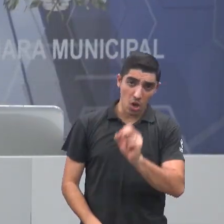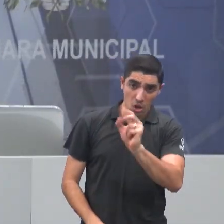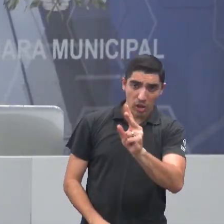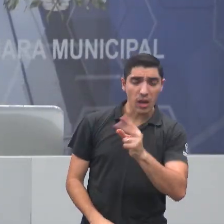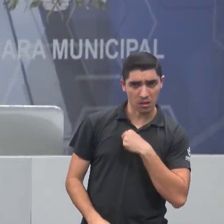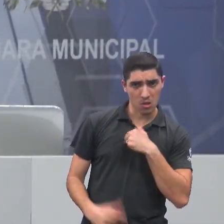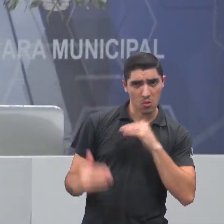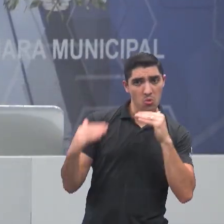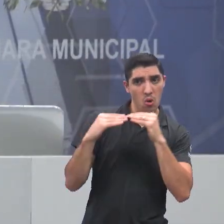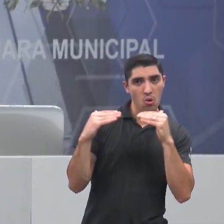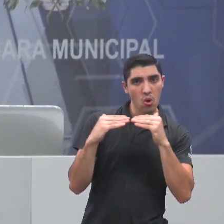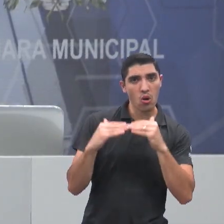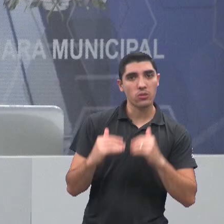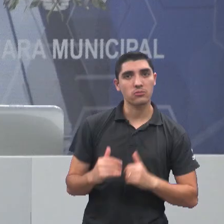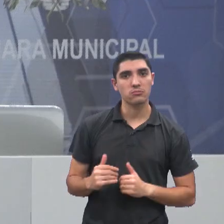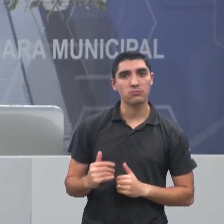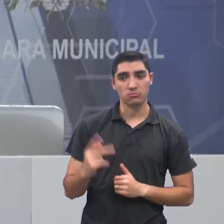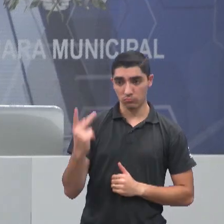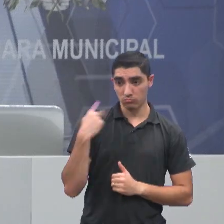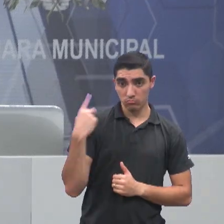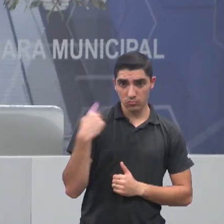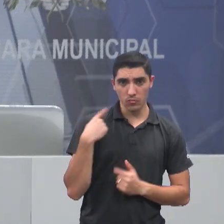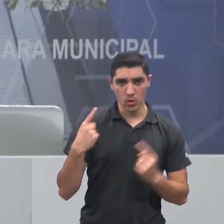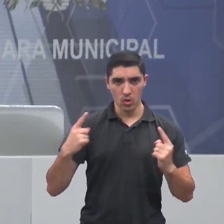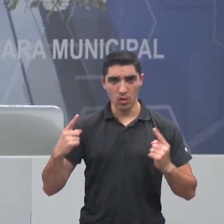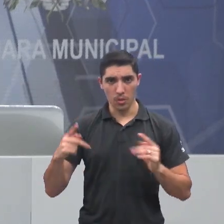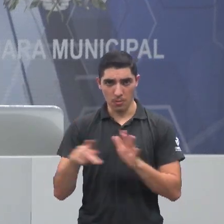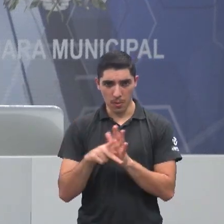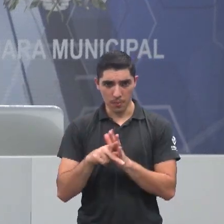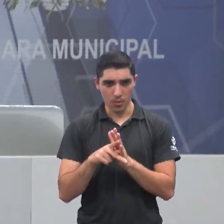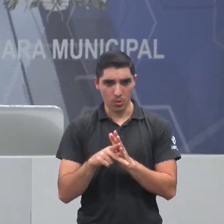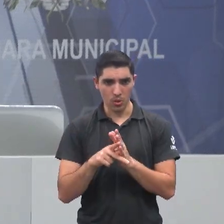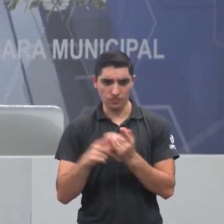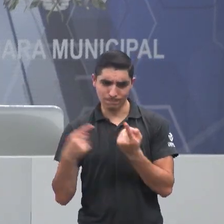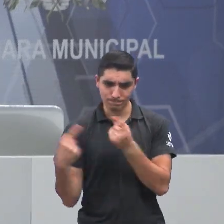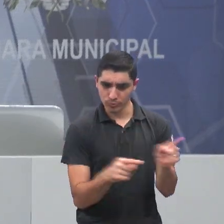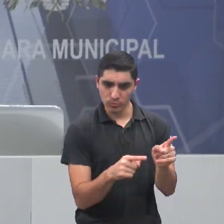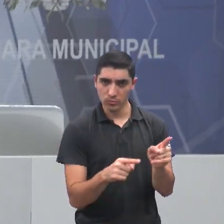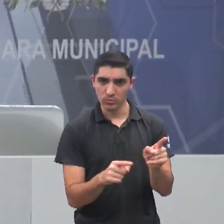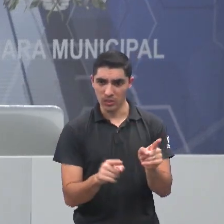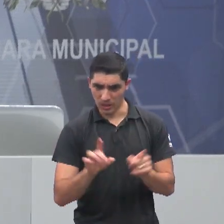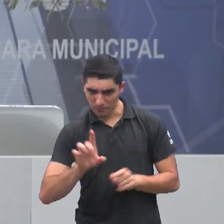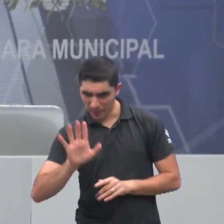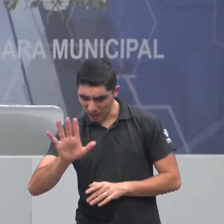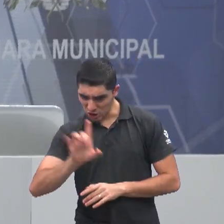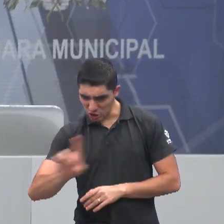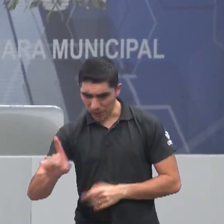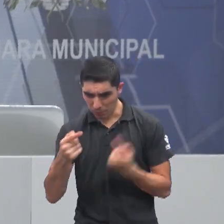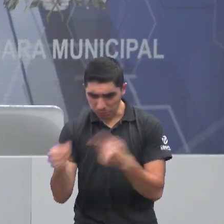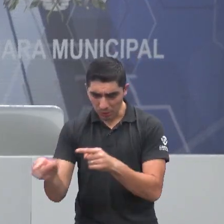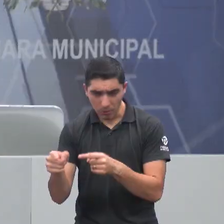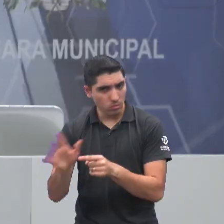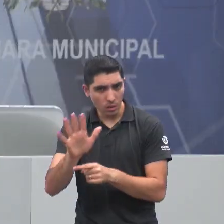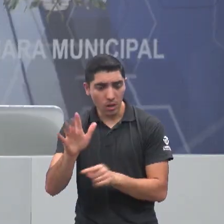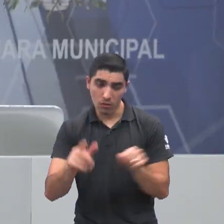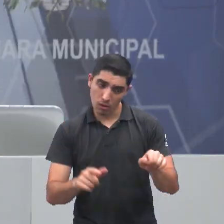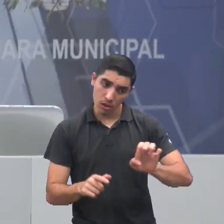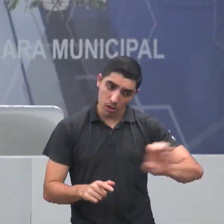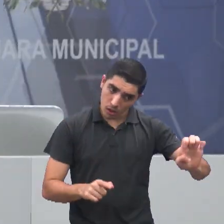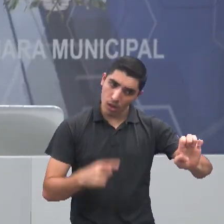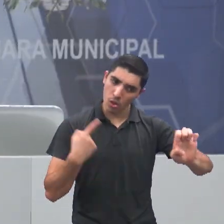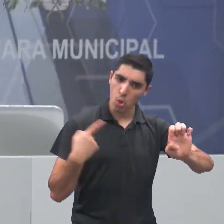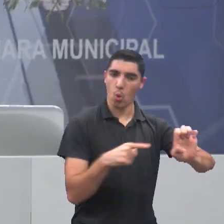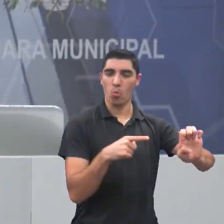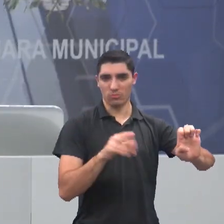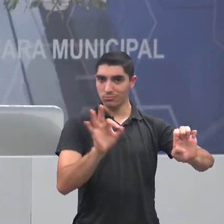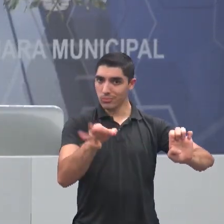nós temos um inimigo comum. E o inimigo comum não é a direita. Agora, se é isso, Vossa Excelência precisa